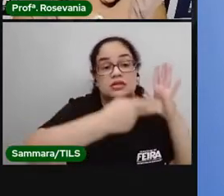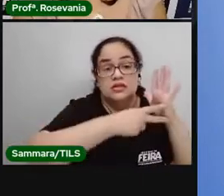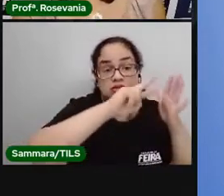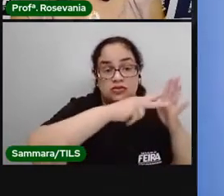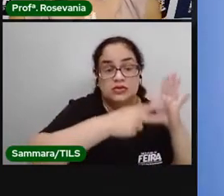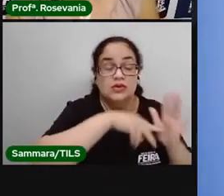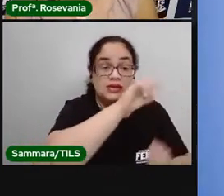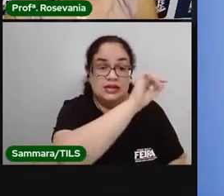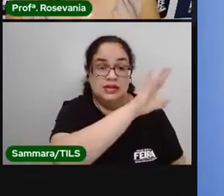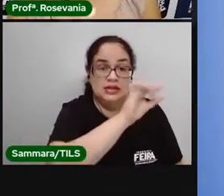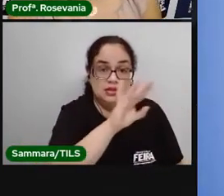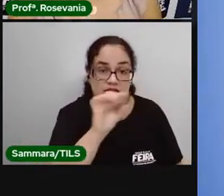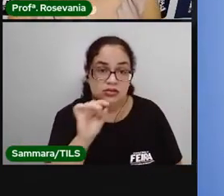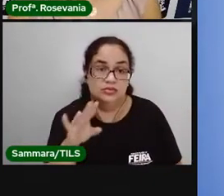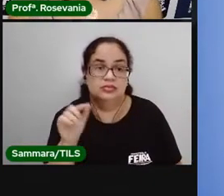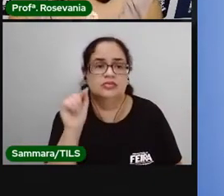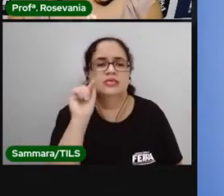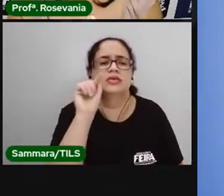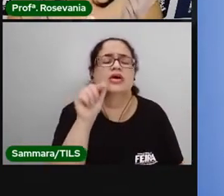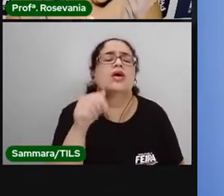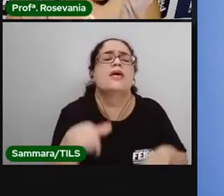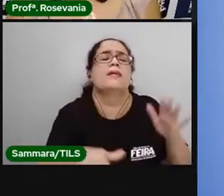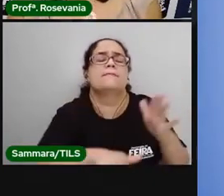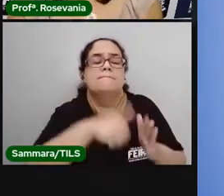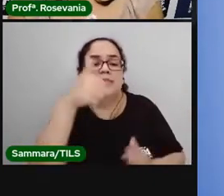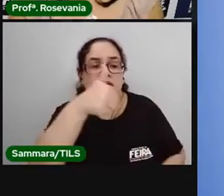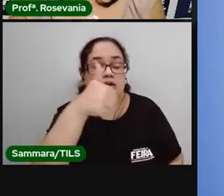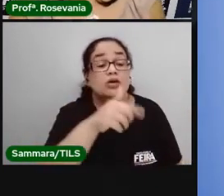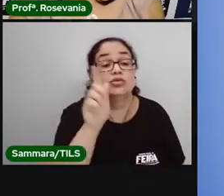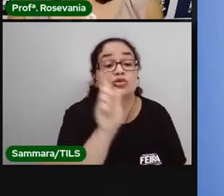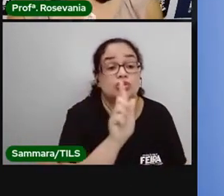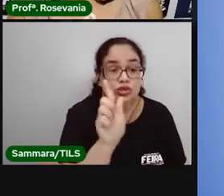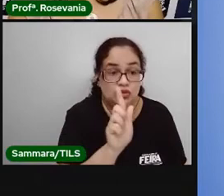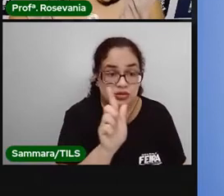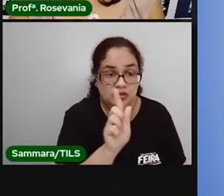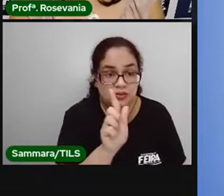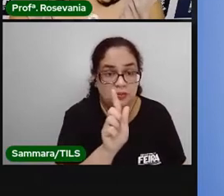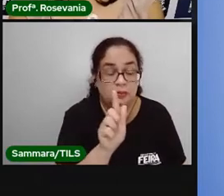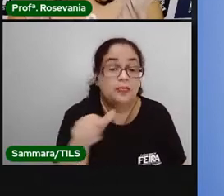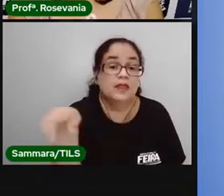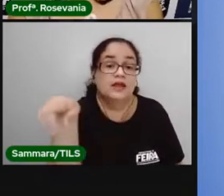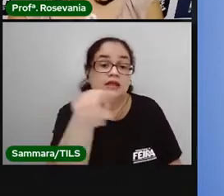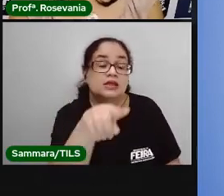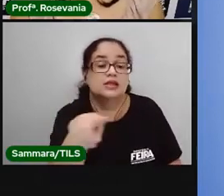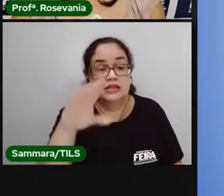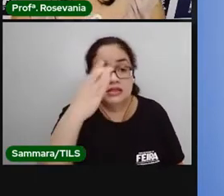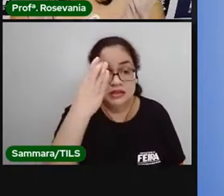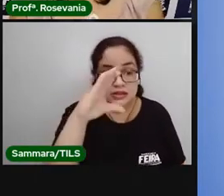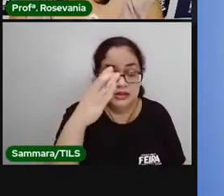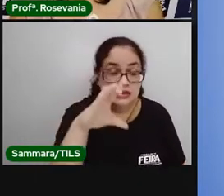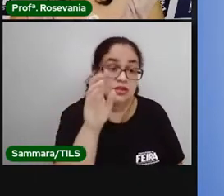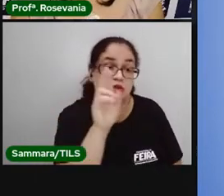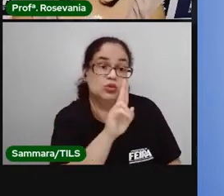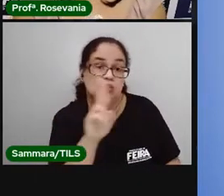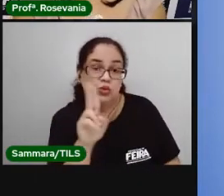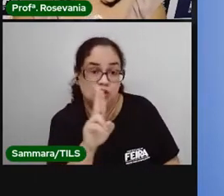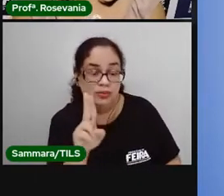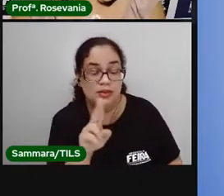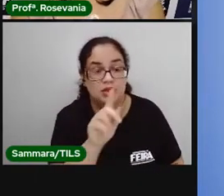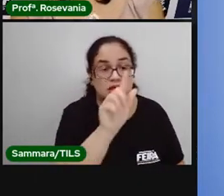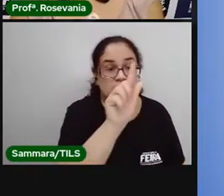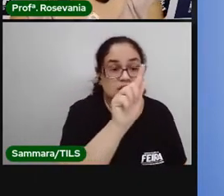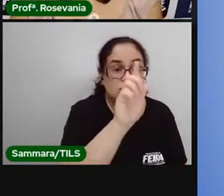deles? Bom, em primeiro lugar, a geografia é essa ciência, né, cujo nome geografia,